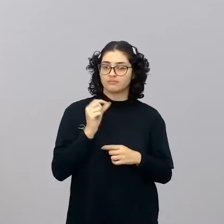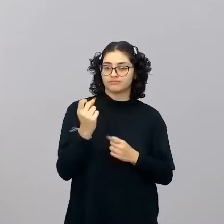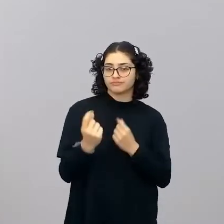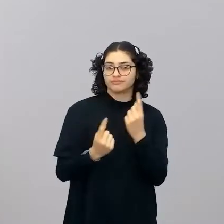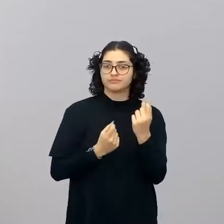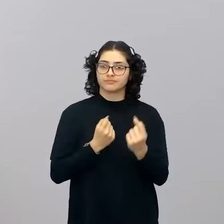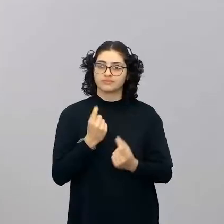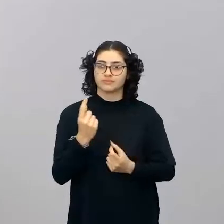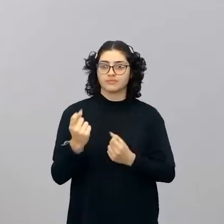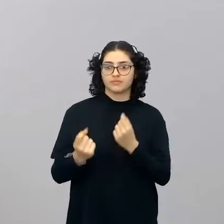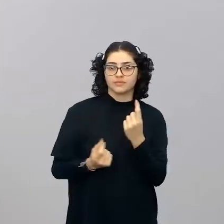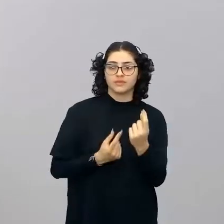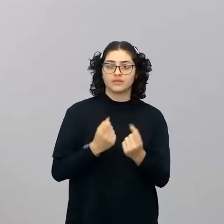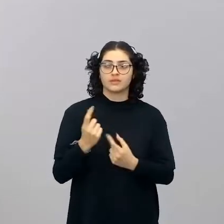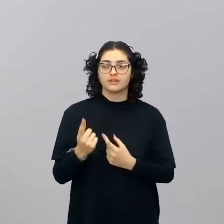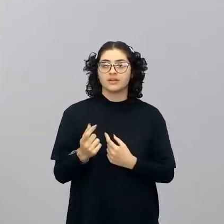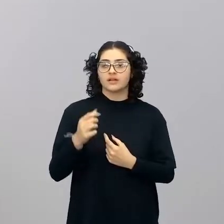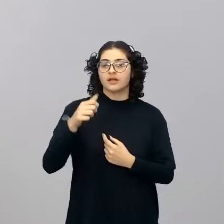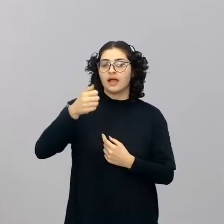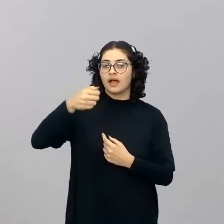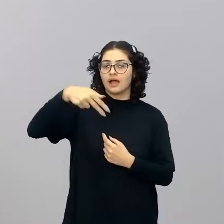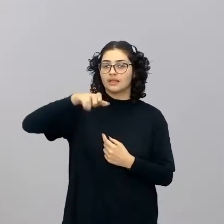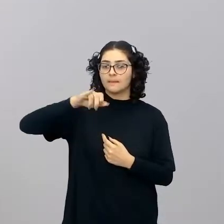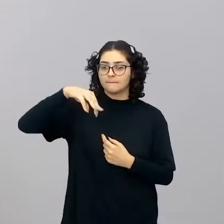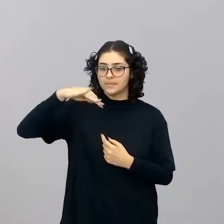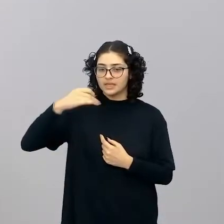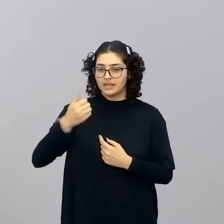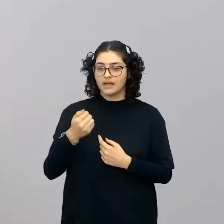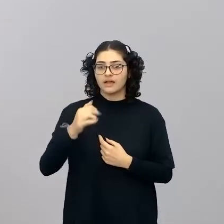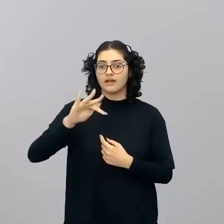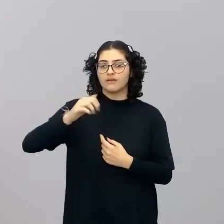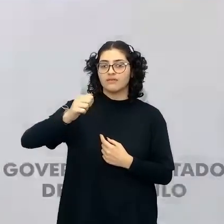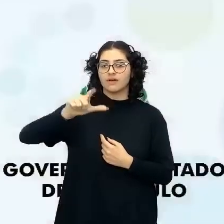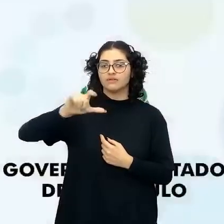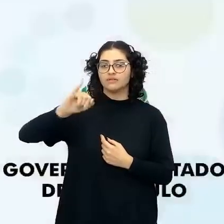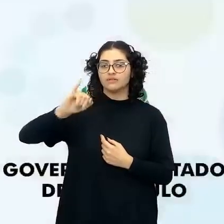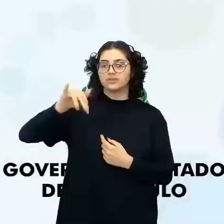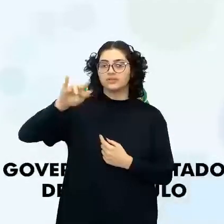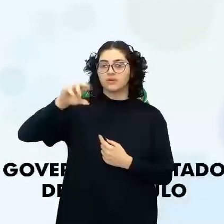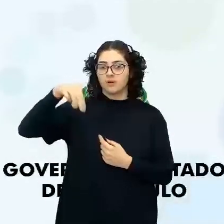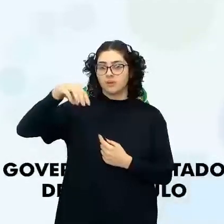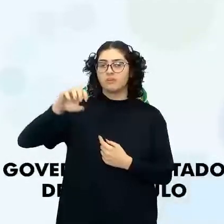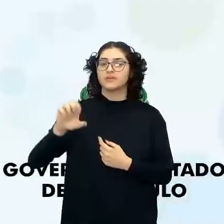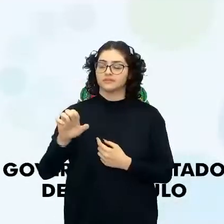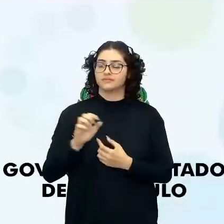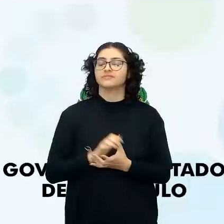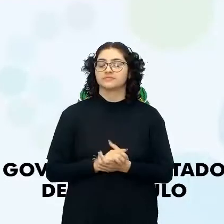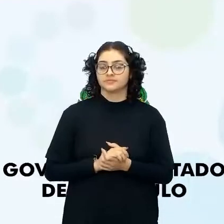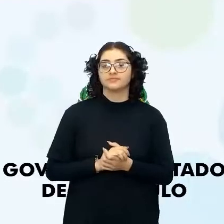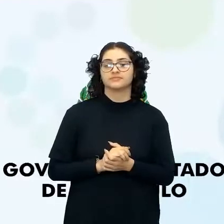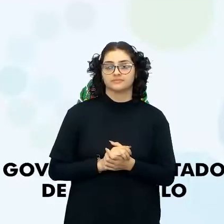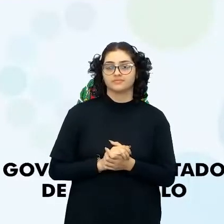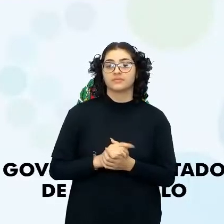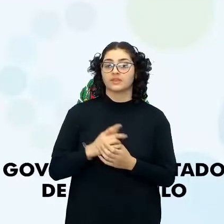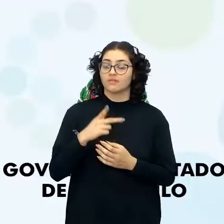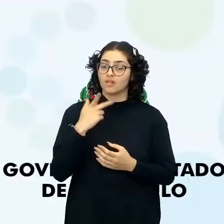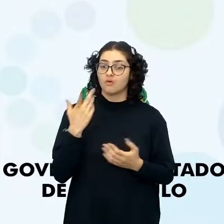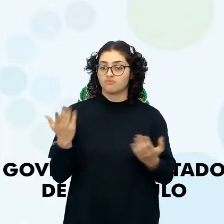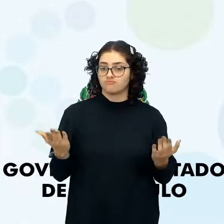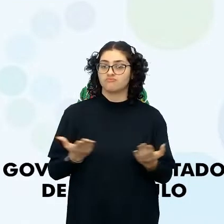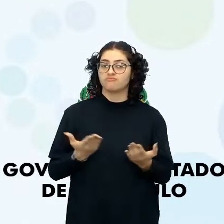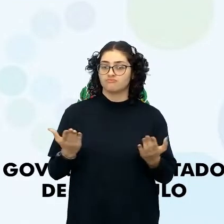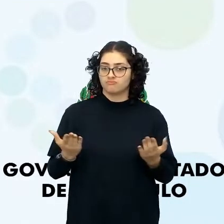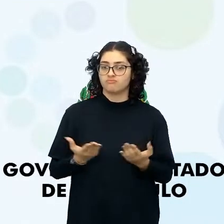anemia falciforme. Está aparecendo aí para vocês no título, né, da nossa aula, justamente isso. Olha só, a gente vai trabalhar então